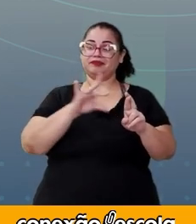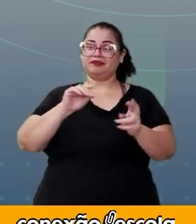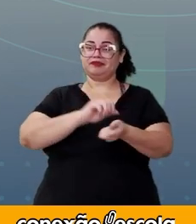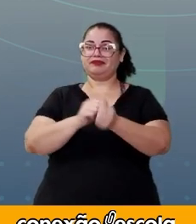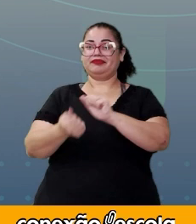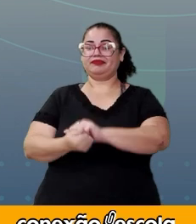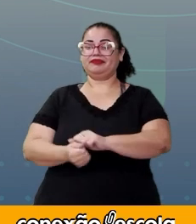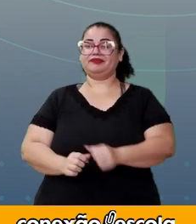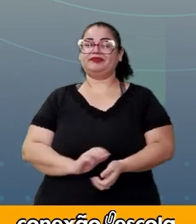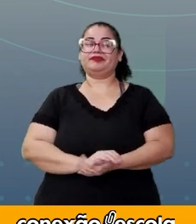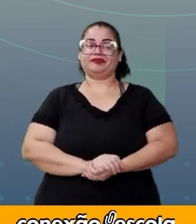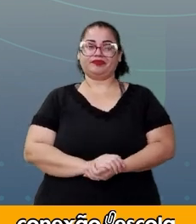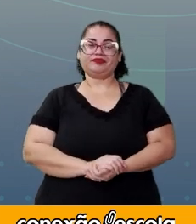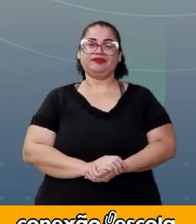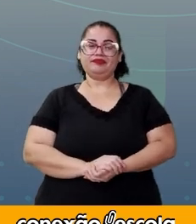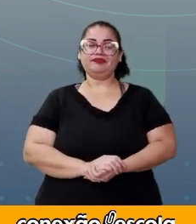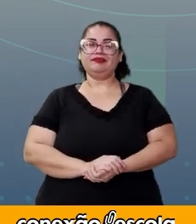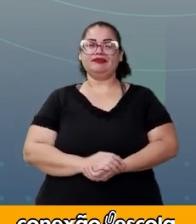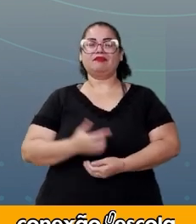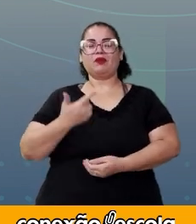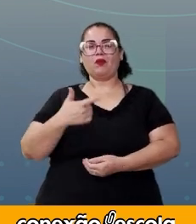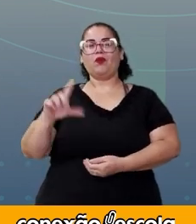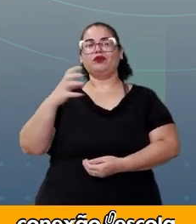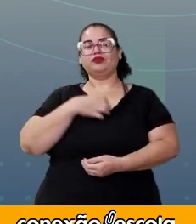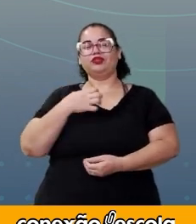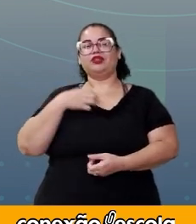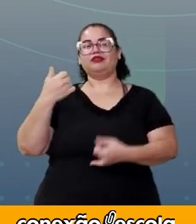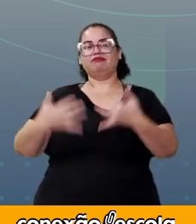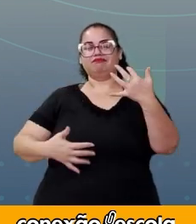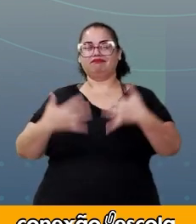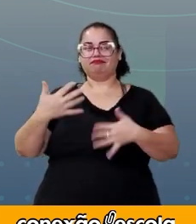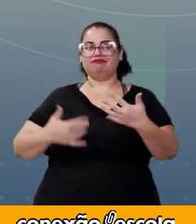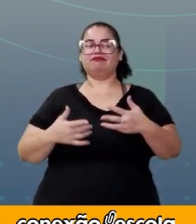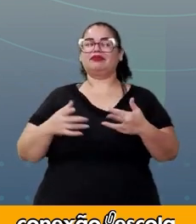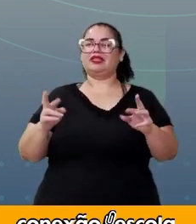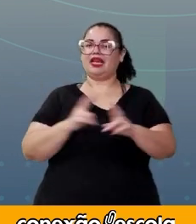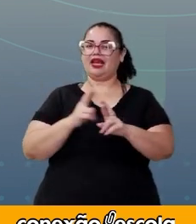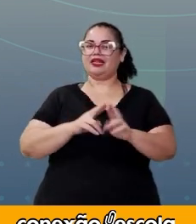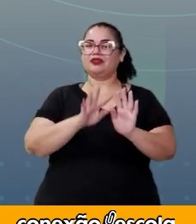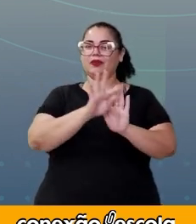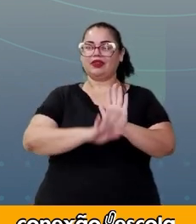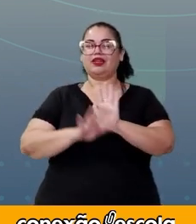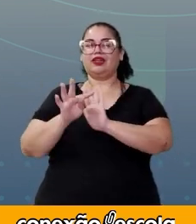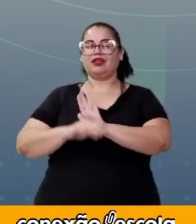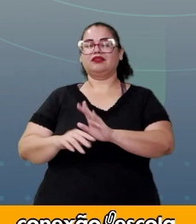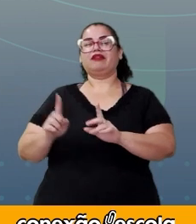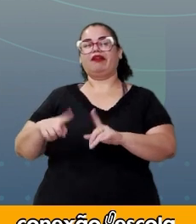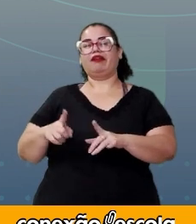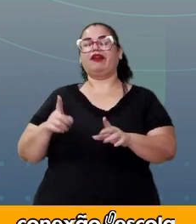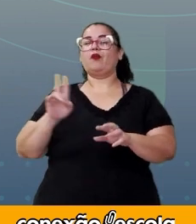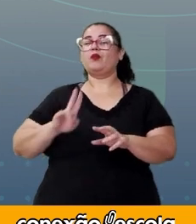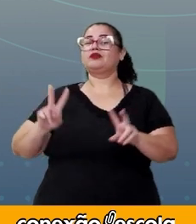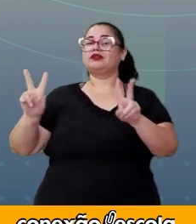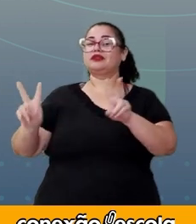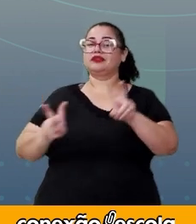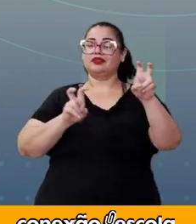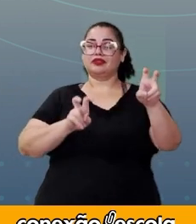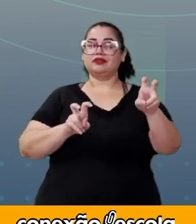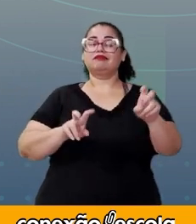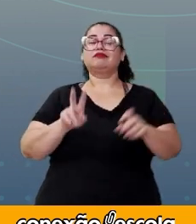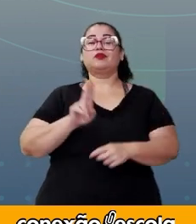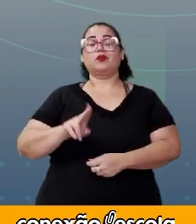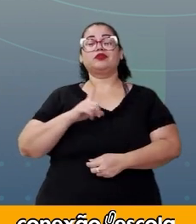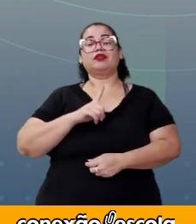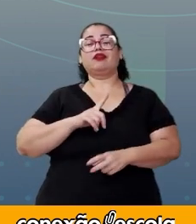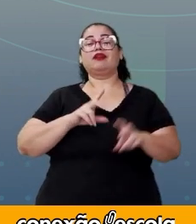Uma outra forma, como eu já mencionei no início da aula, de fazer e de perceber essa relação intertextual é por meio da citação e também